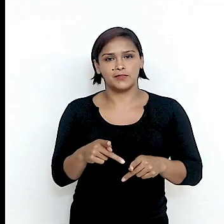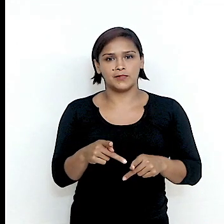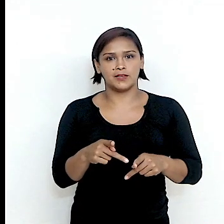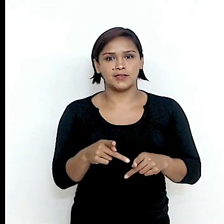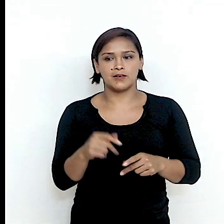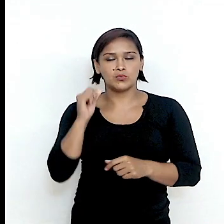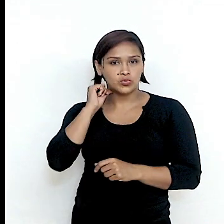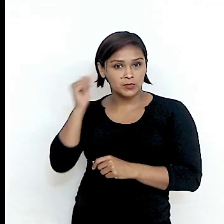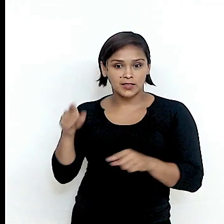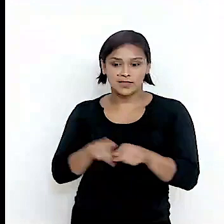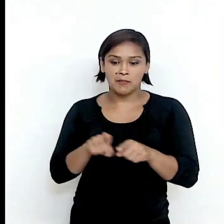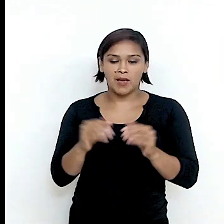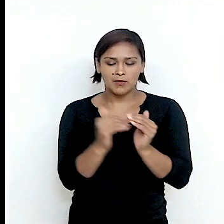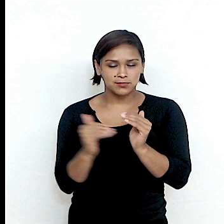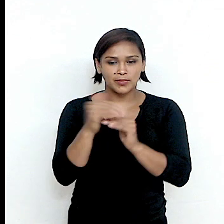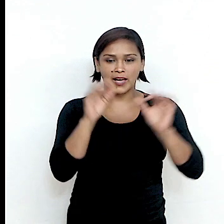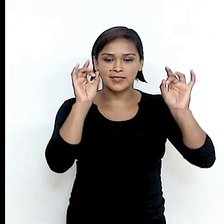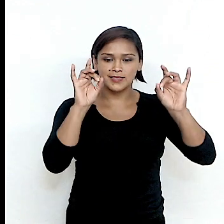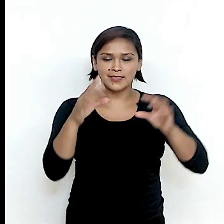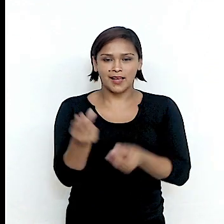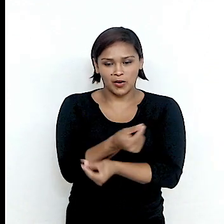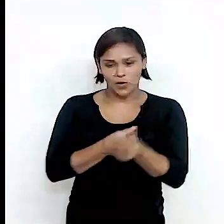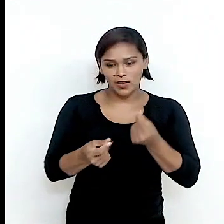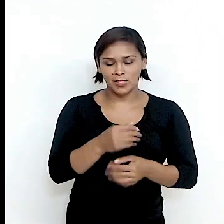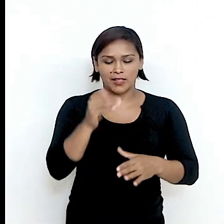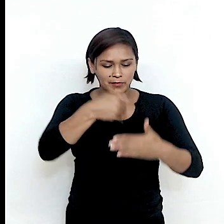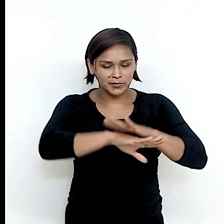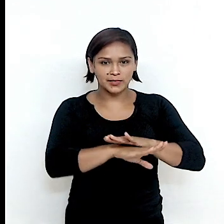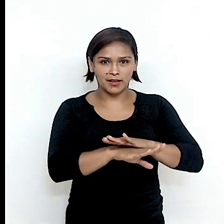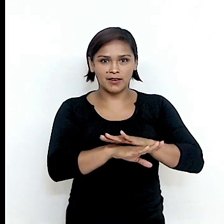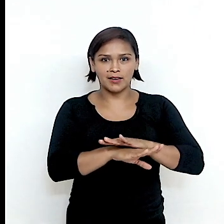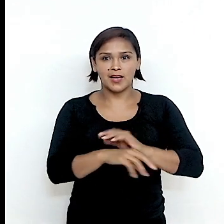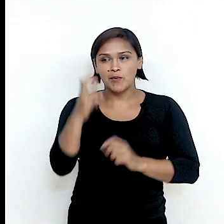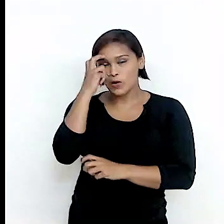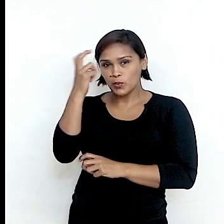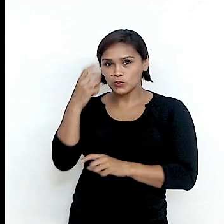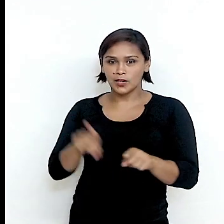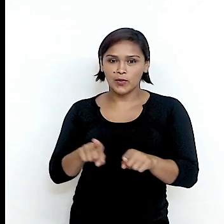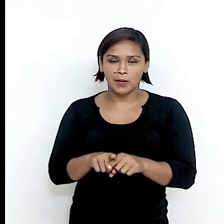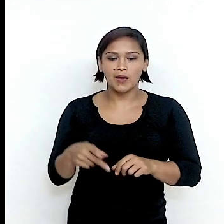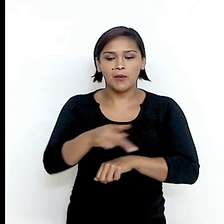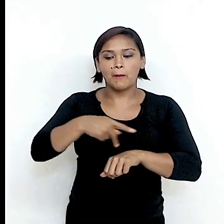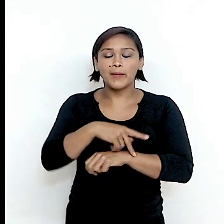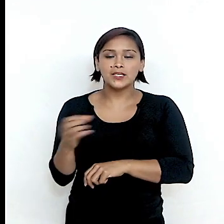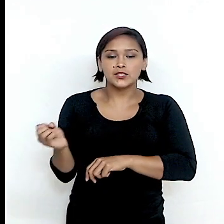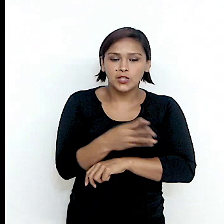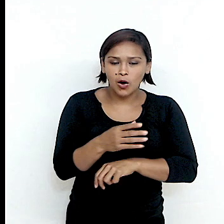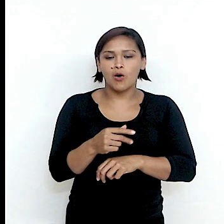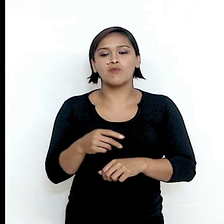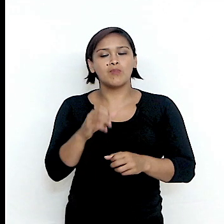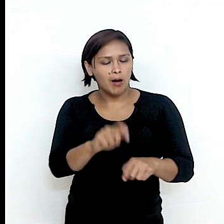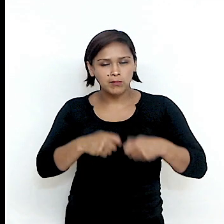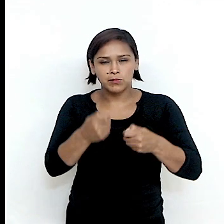Japão se destaca por uma elevada que eu conheço interna que eu estimulada por um traço cultural e também por ser um país de inovação e é uma